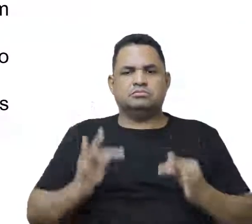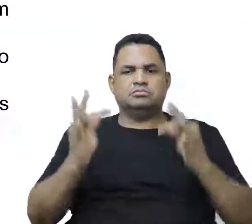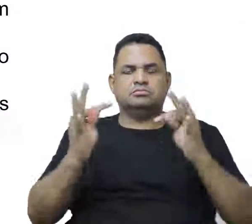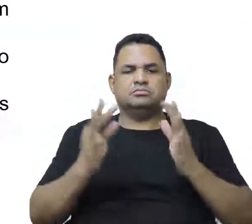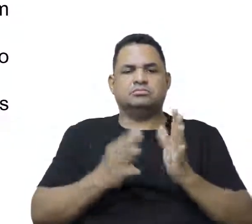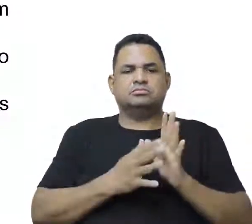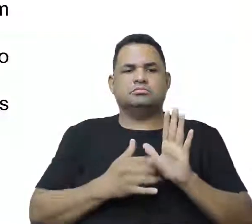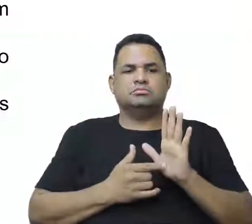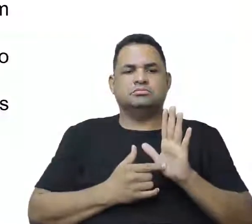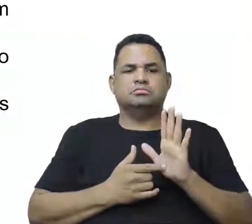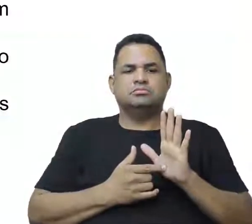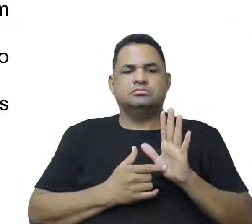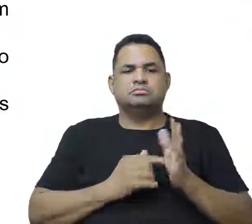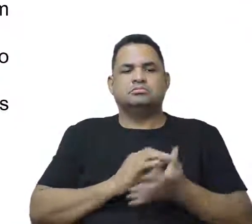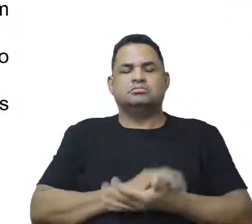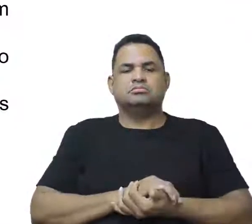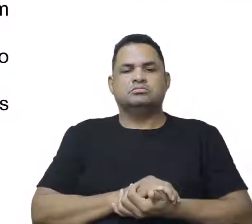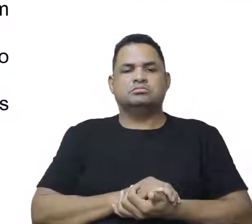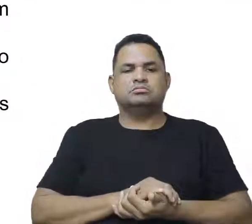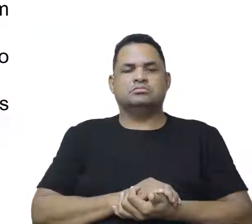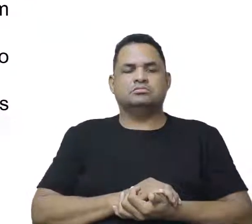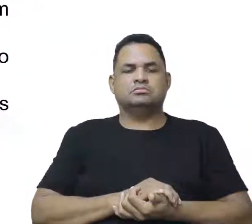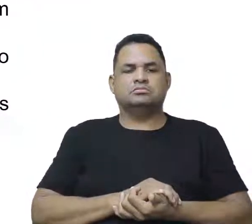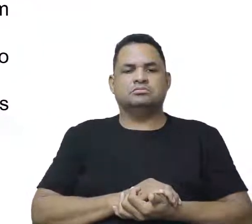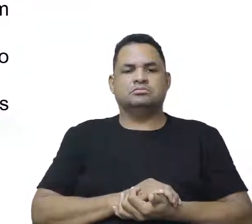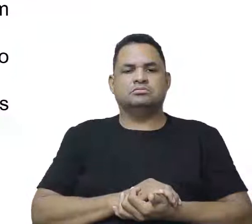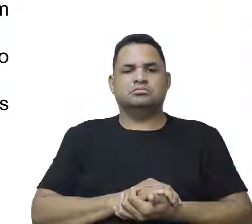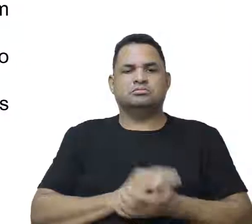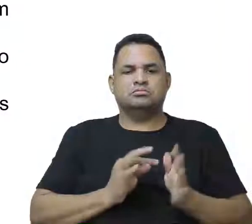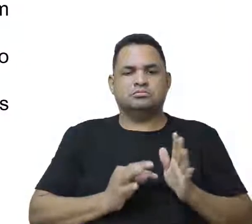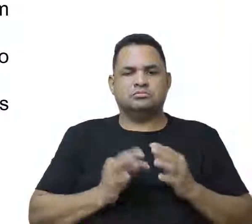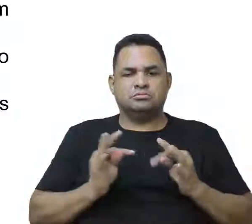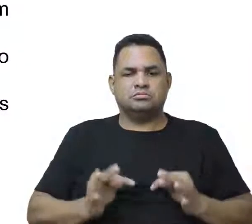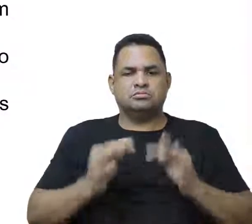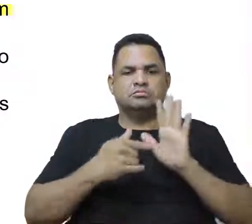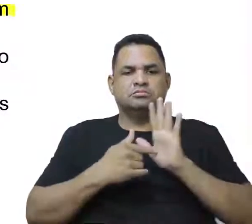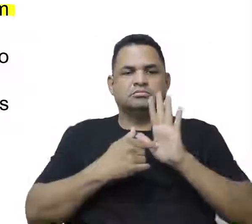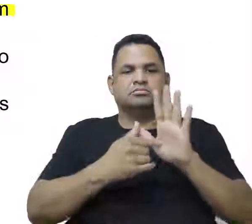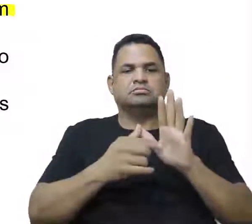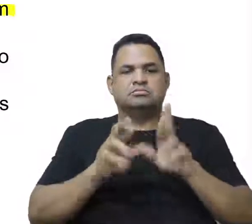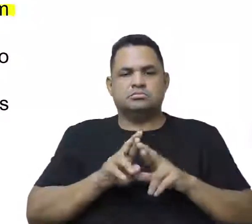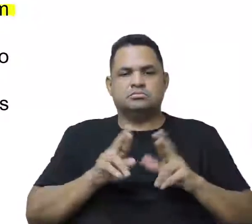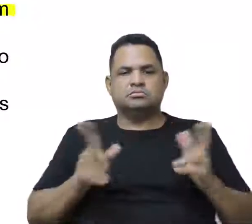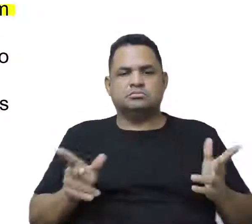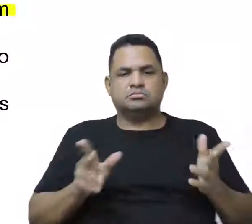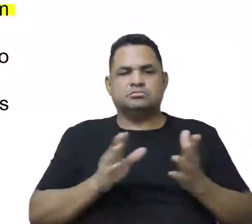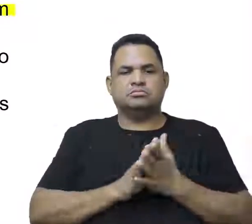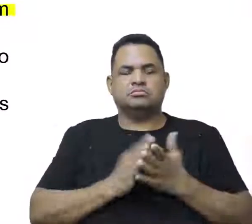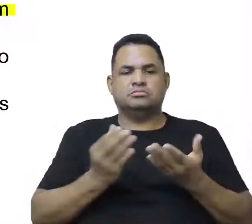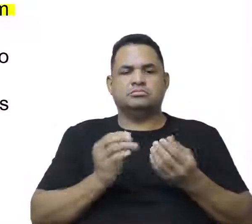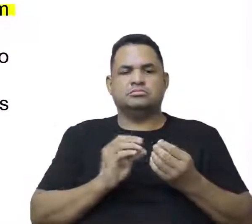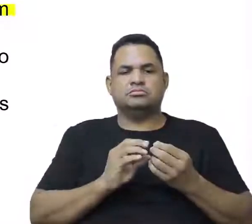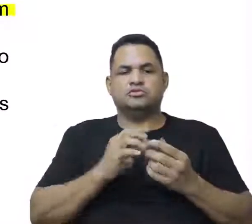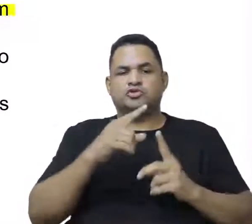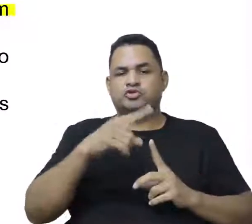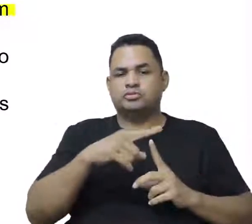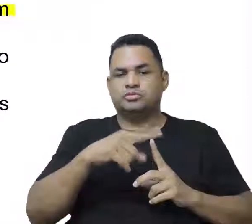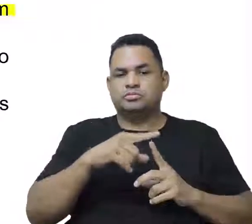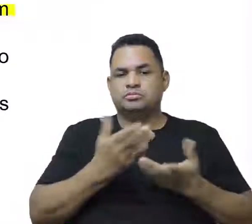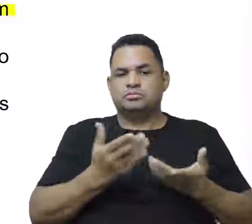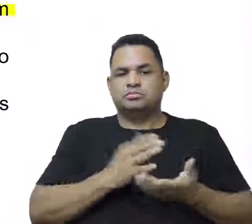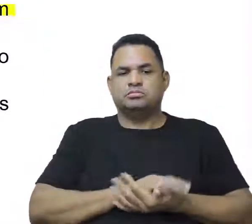individualização, eu acho. Individuação mesmo. Individuação, né? Isso. Das técnicas apresentadas em diferentes